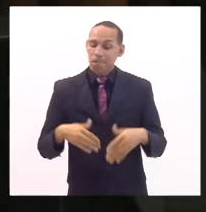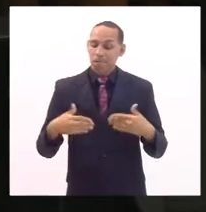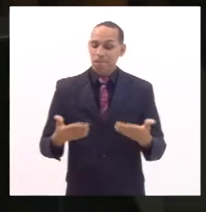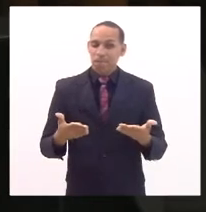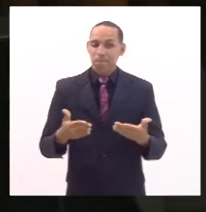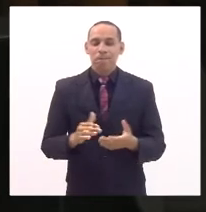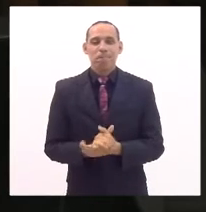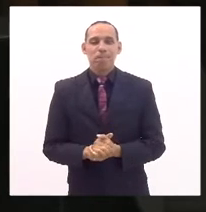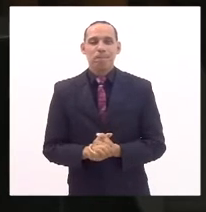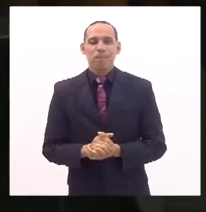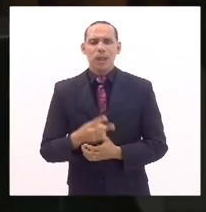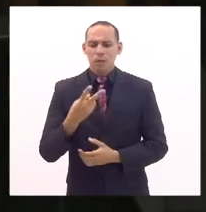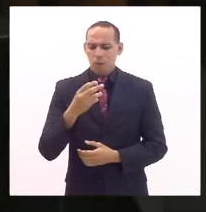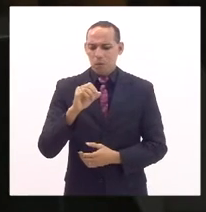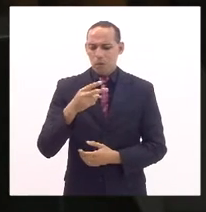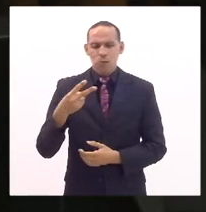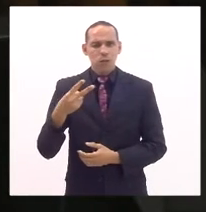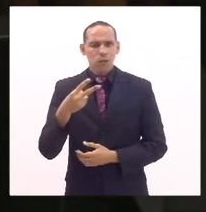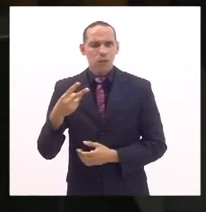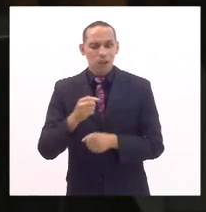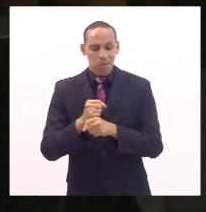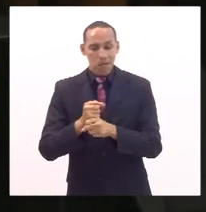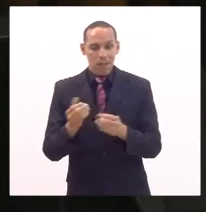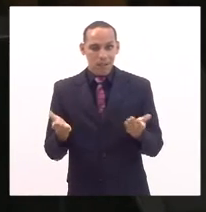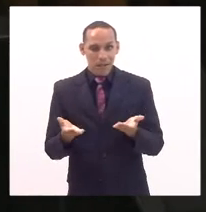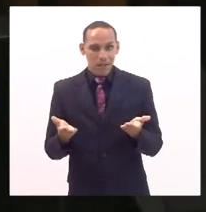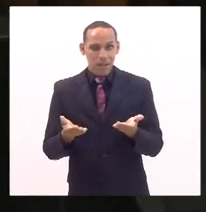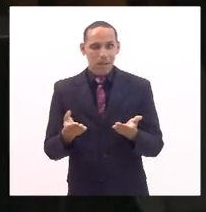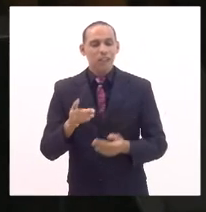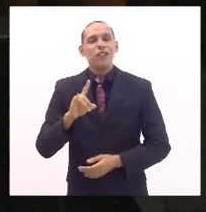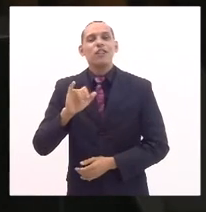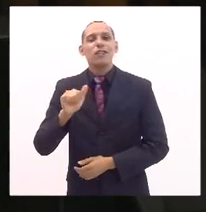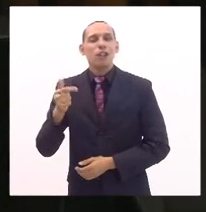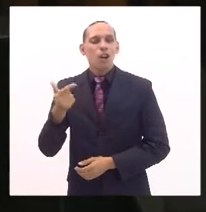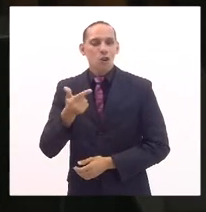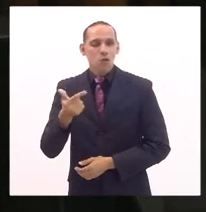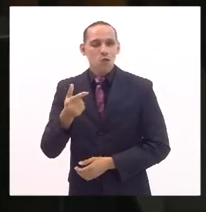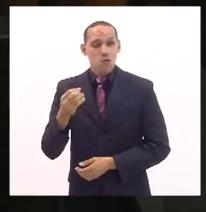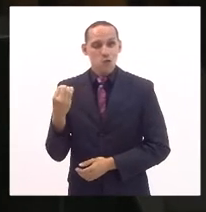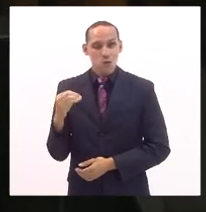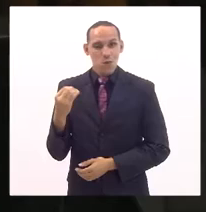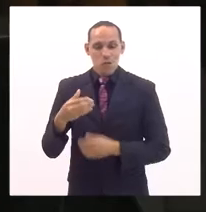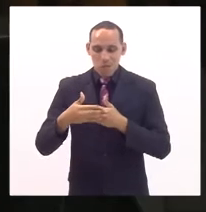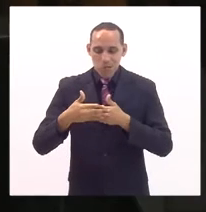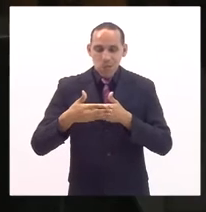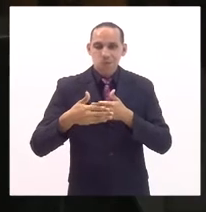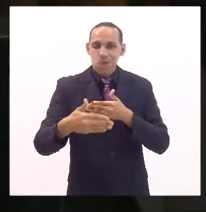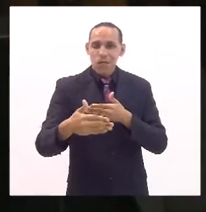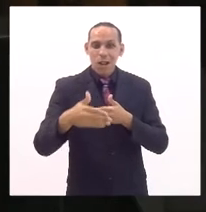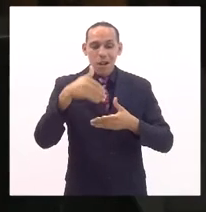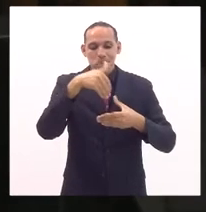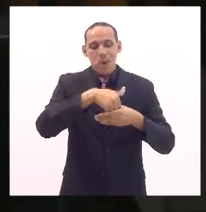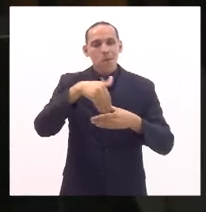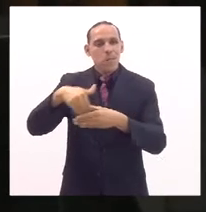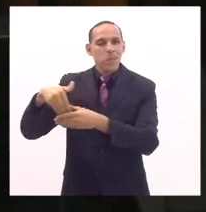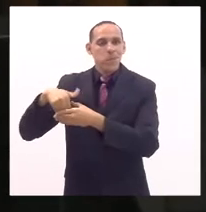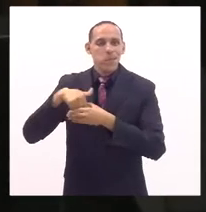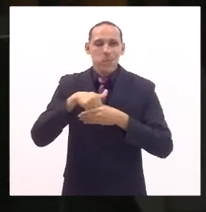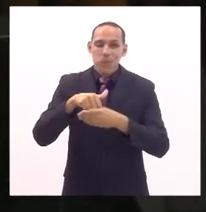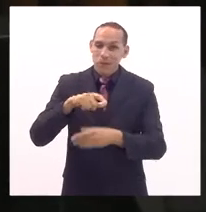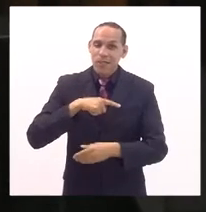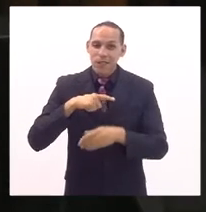que 2022 no dia dois de outubro teremos eleições